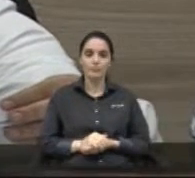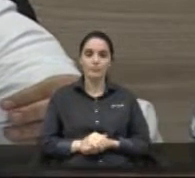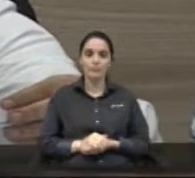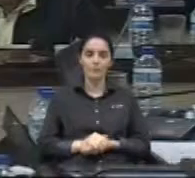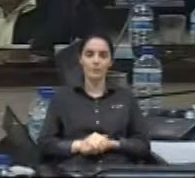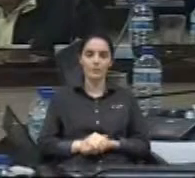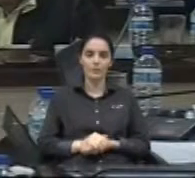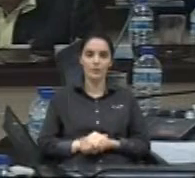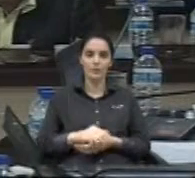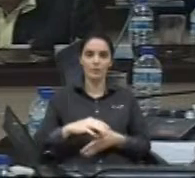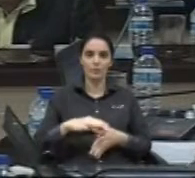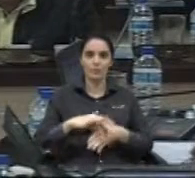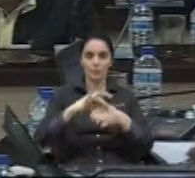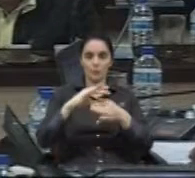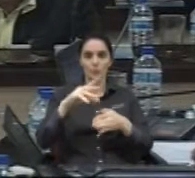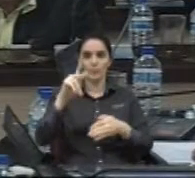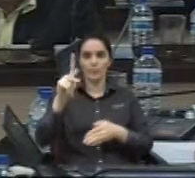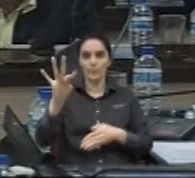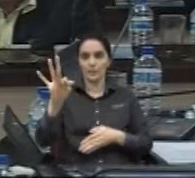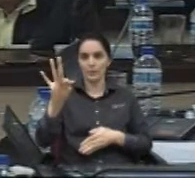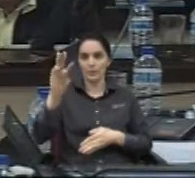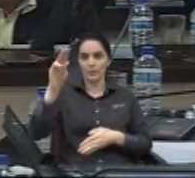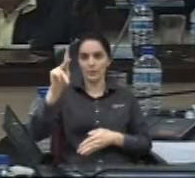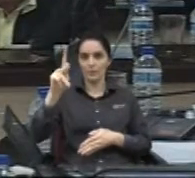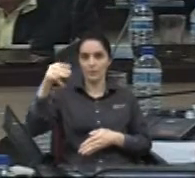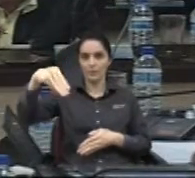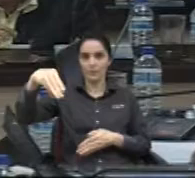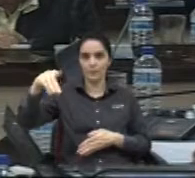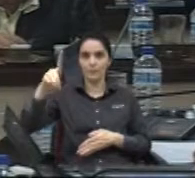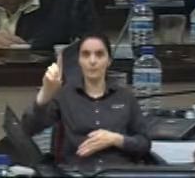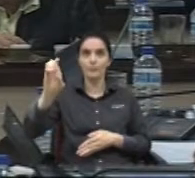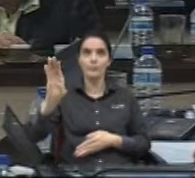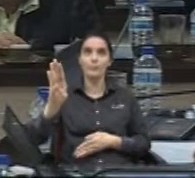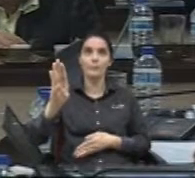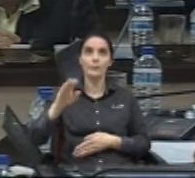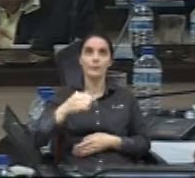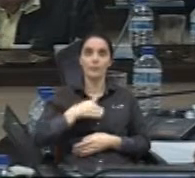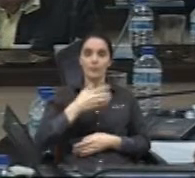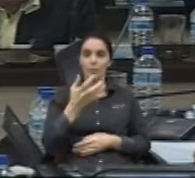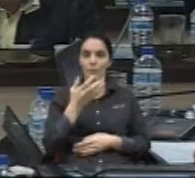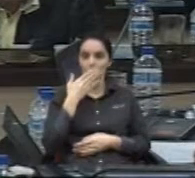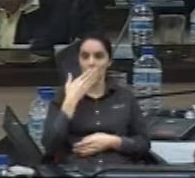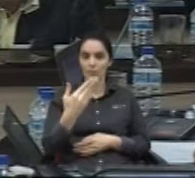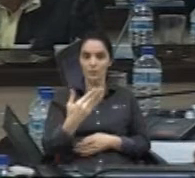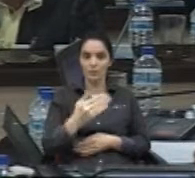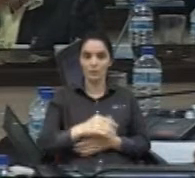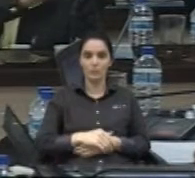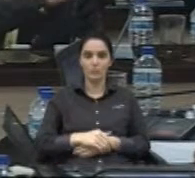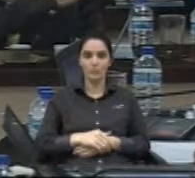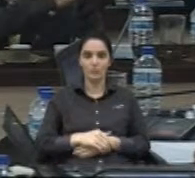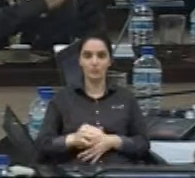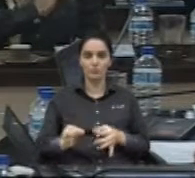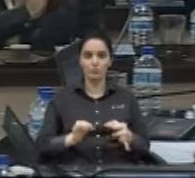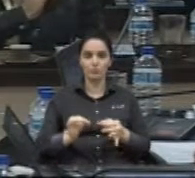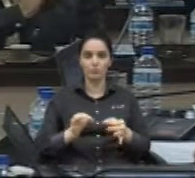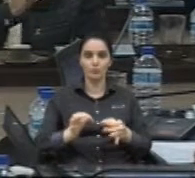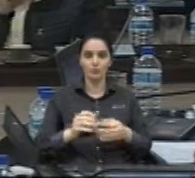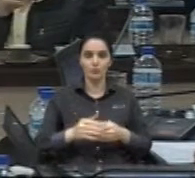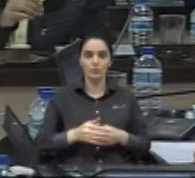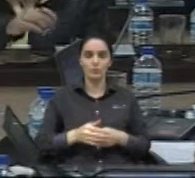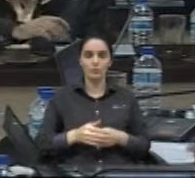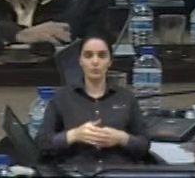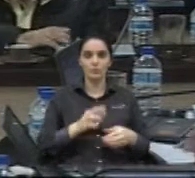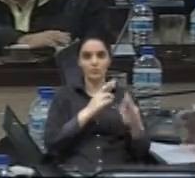bloco PT-PMDB, eu queria solicitar a Vossa Excelência o adiamento desse projeto até que o